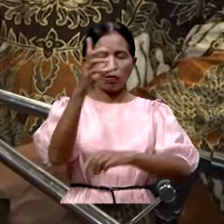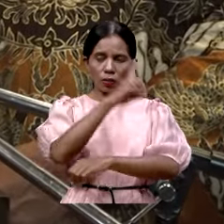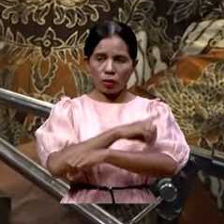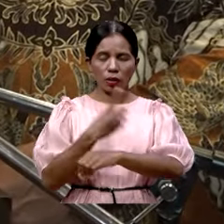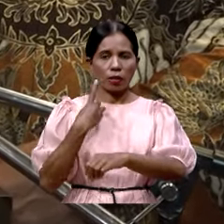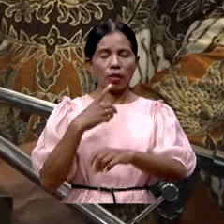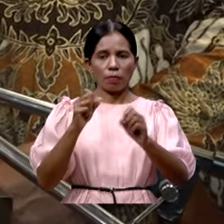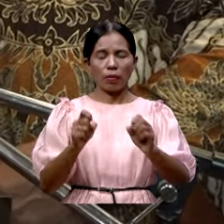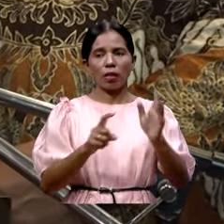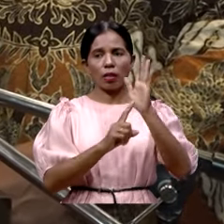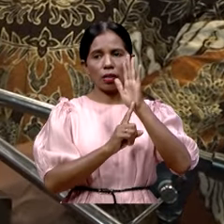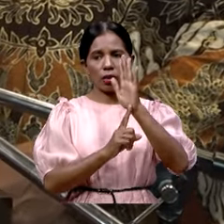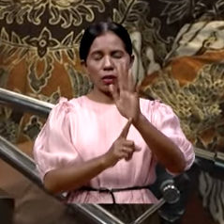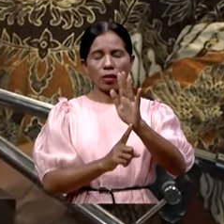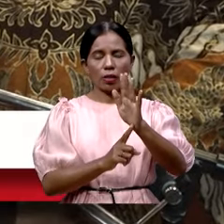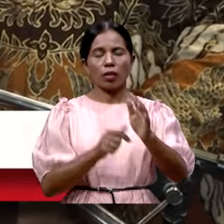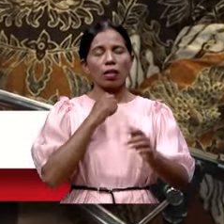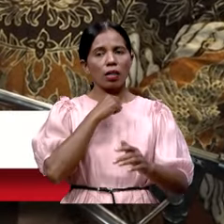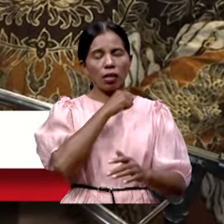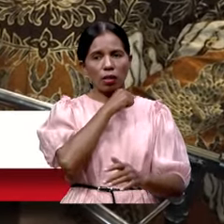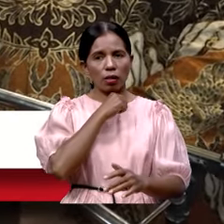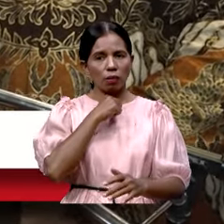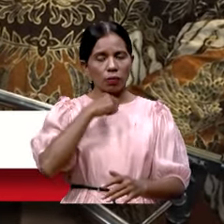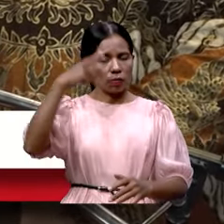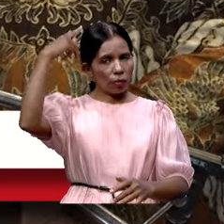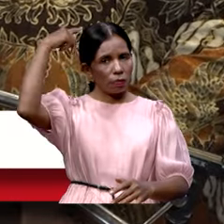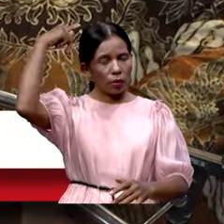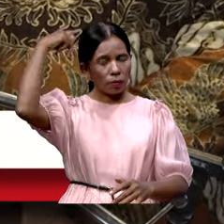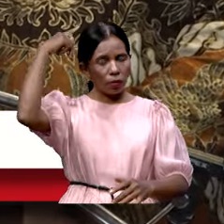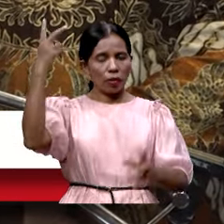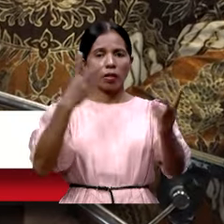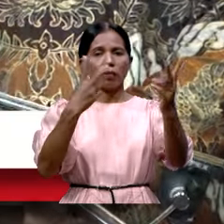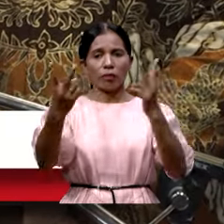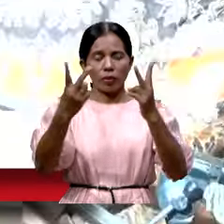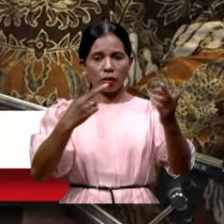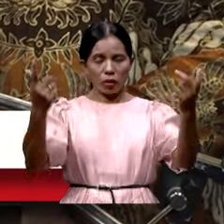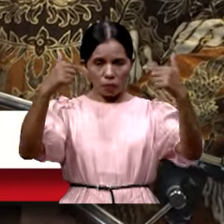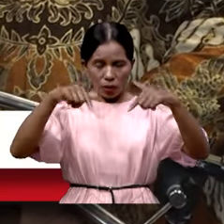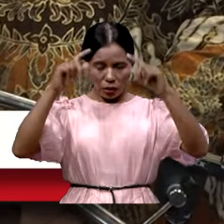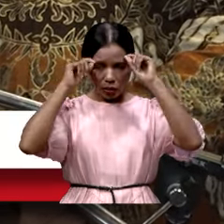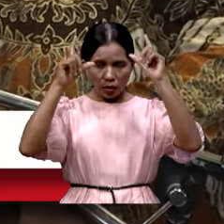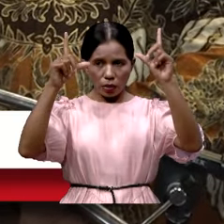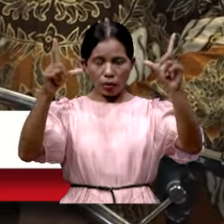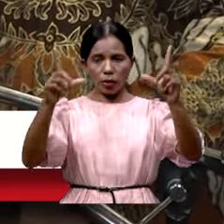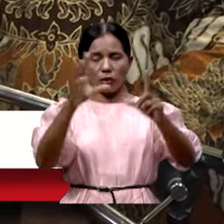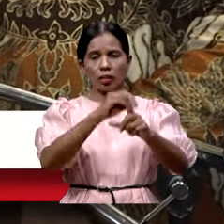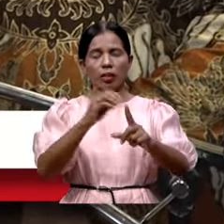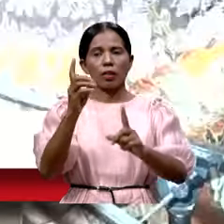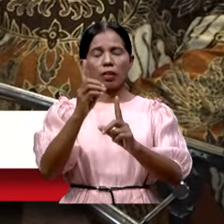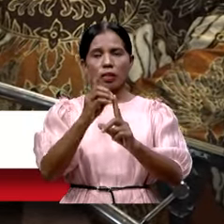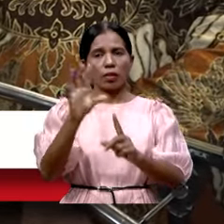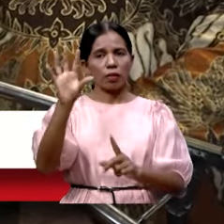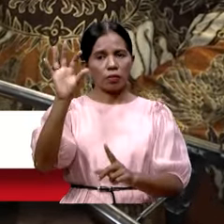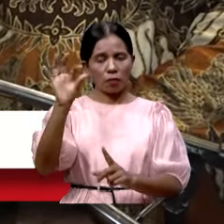oficialmente que suas santidades visita do Timor-Leste, 9 ao 11